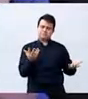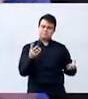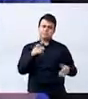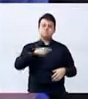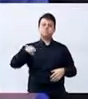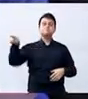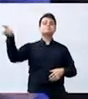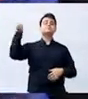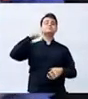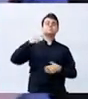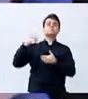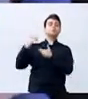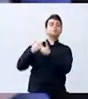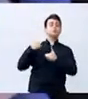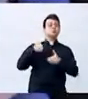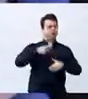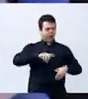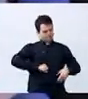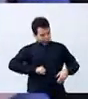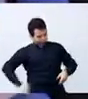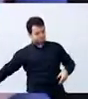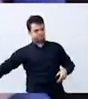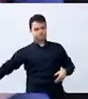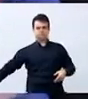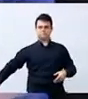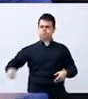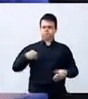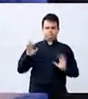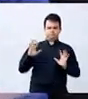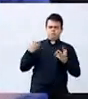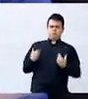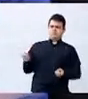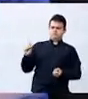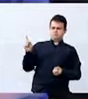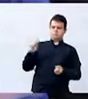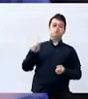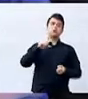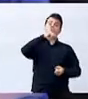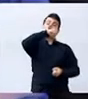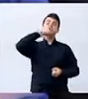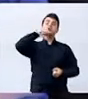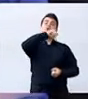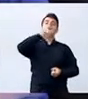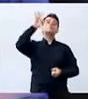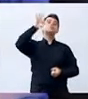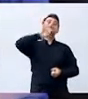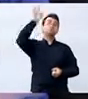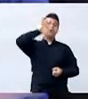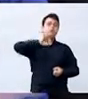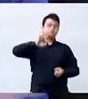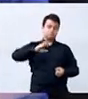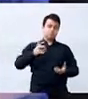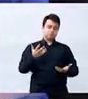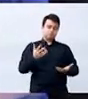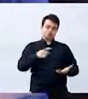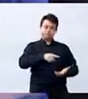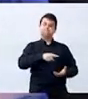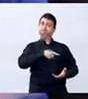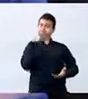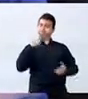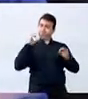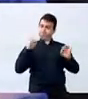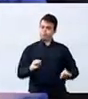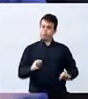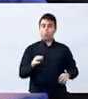abortar. E aí ele falou que tinha 99% de chance de eu abortar e 1% de chance de, né, que como ele não